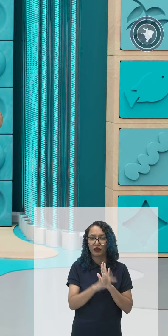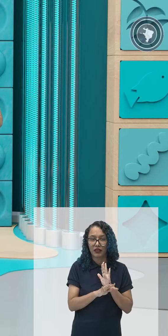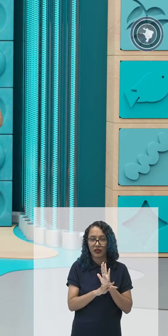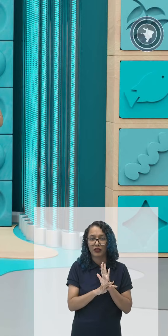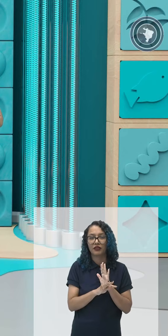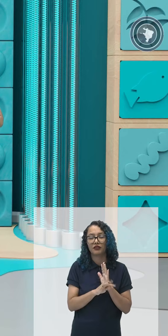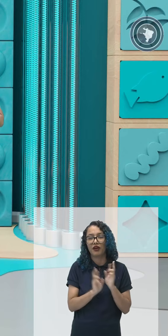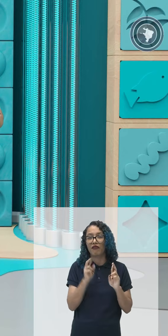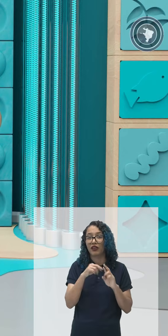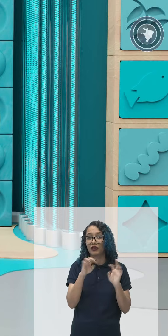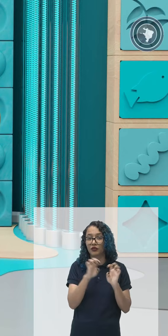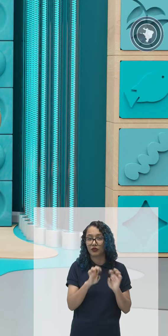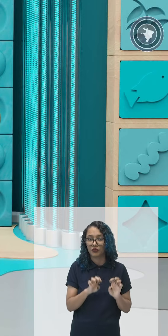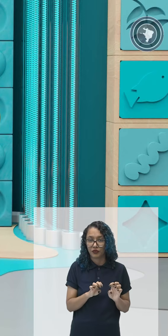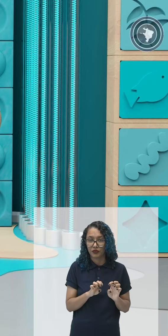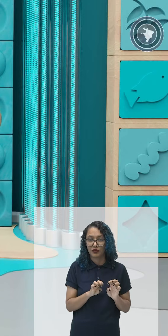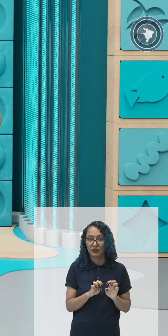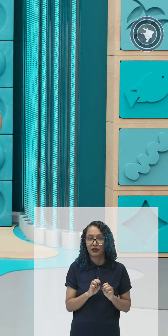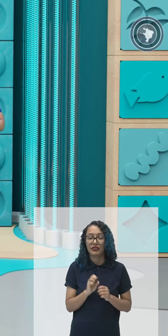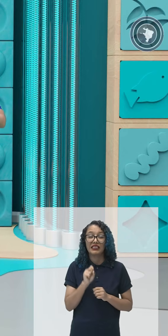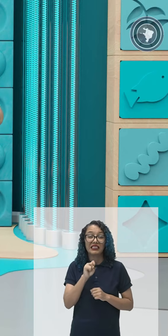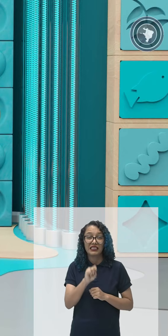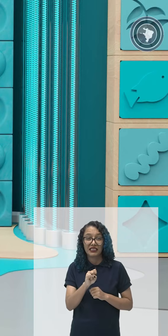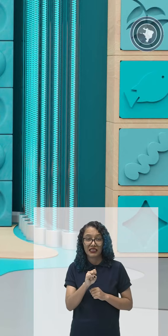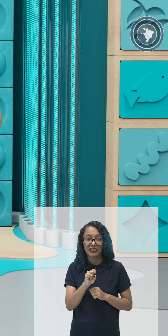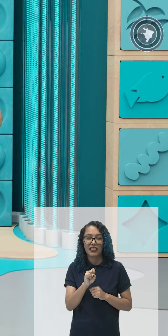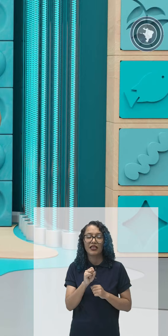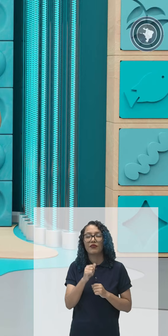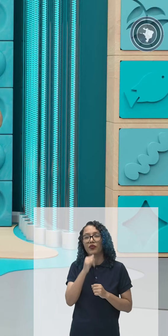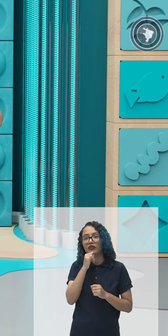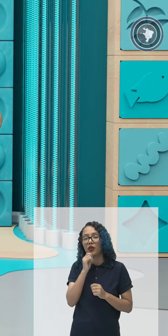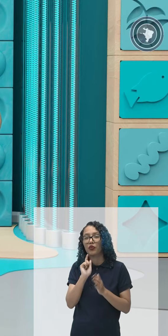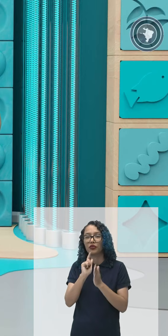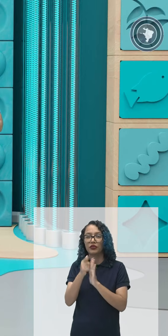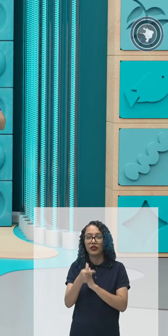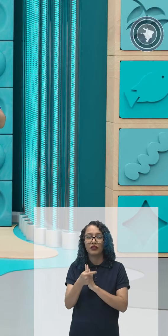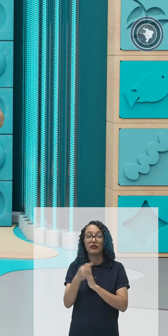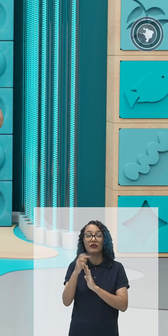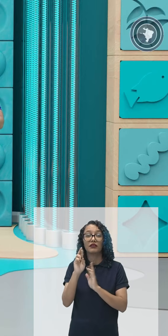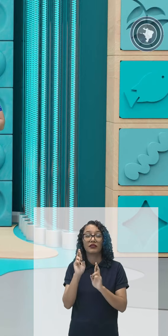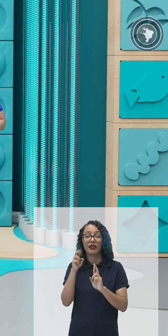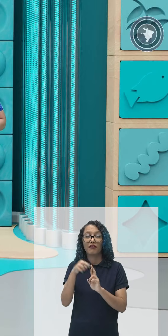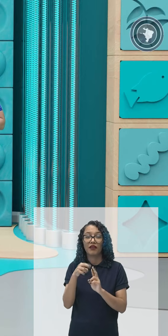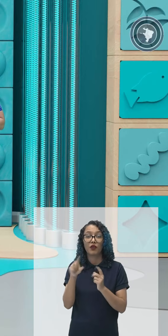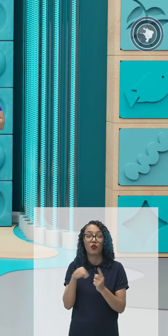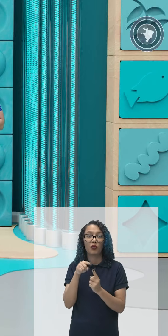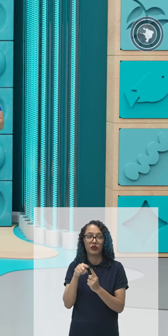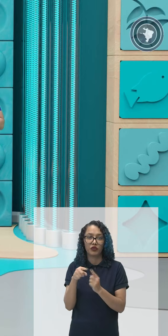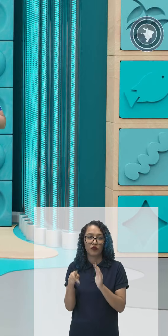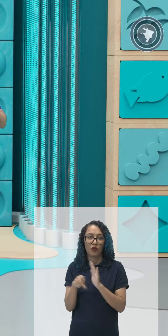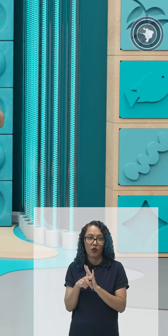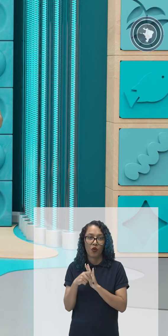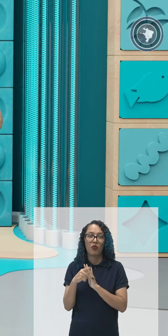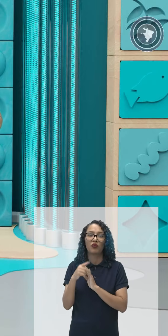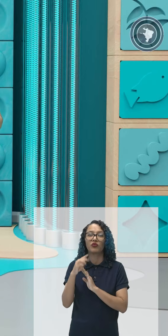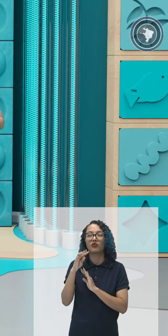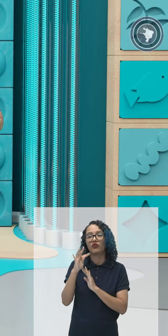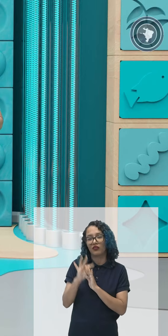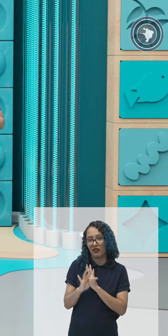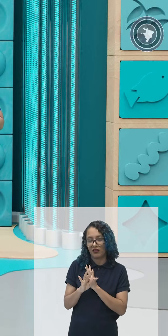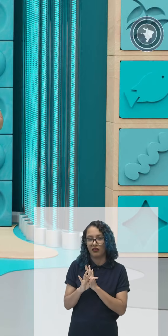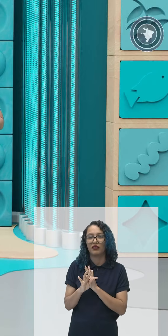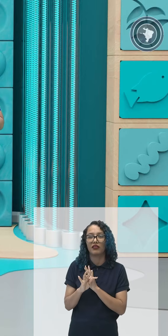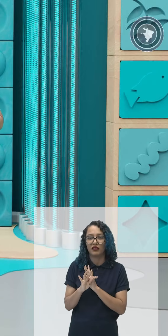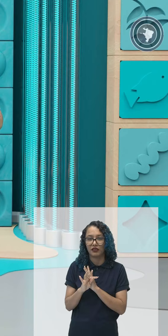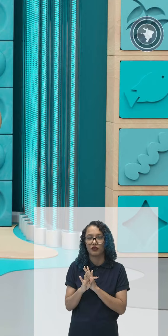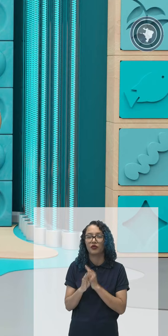quanto à estrutura. Quando pensamos em gênero textual, estamos falando da finalidade desse texto, da